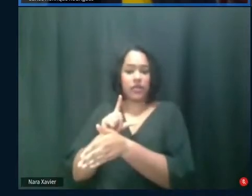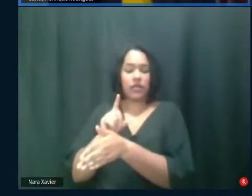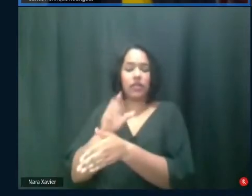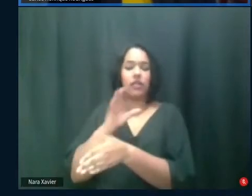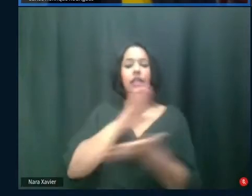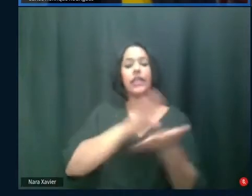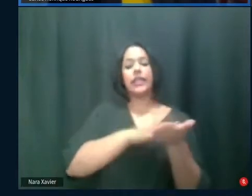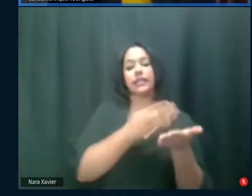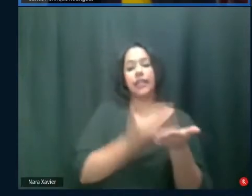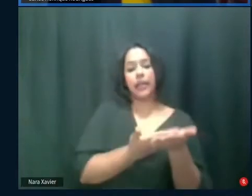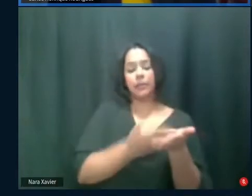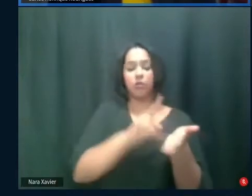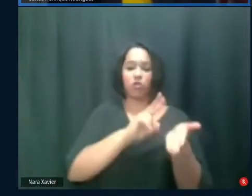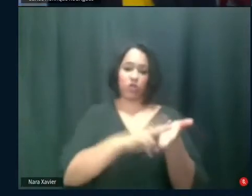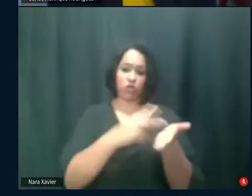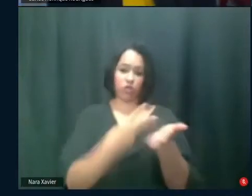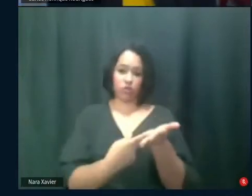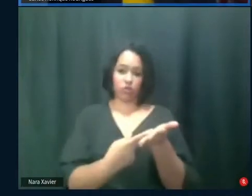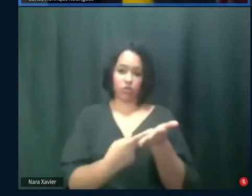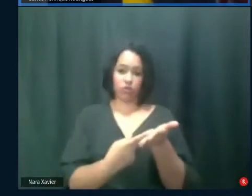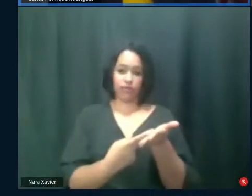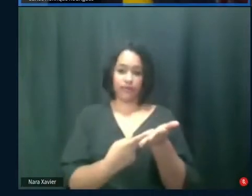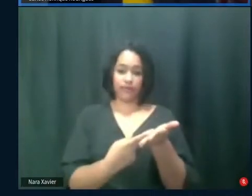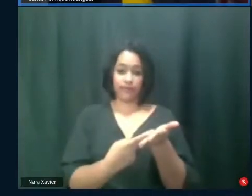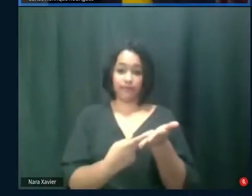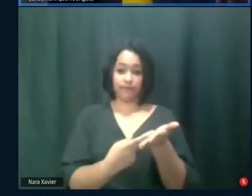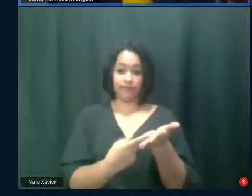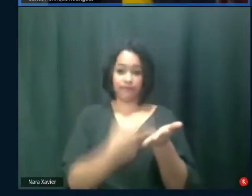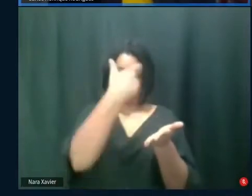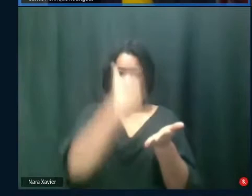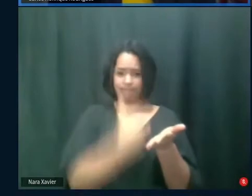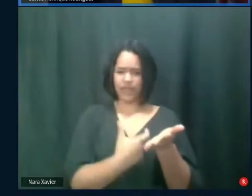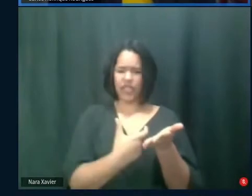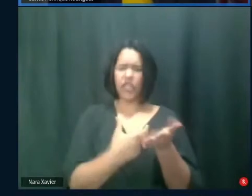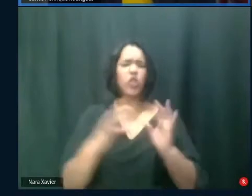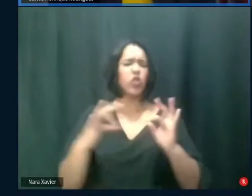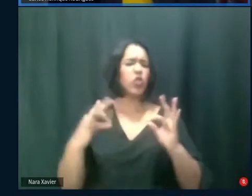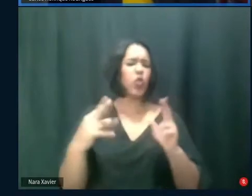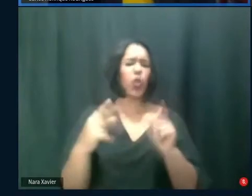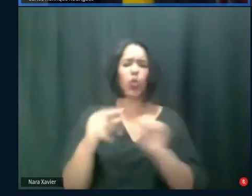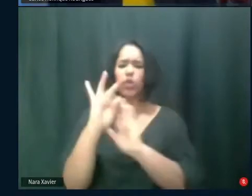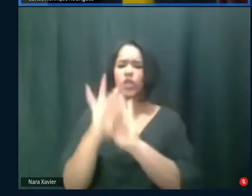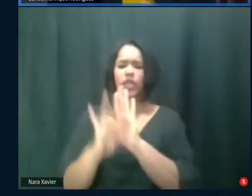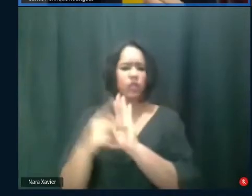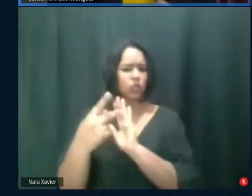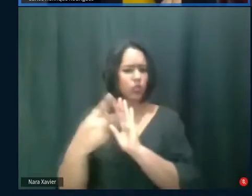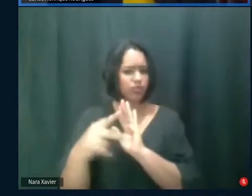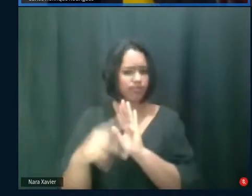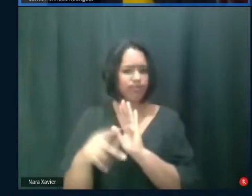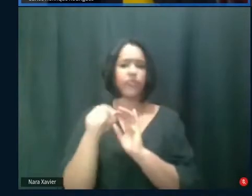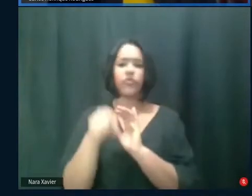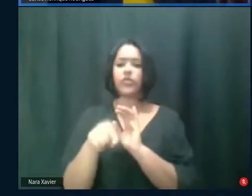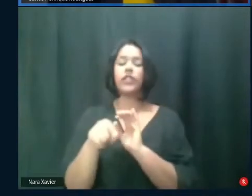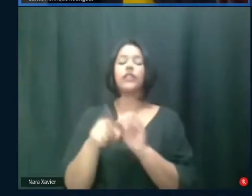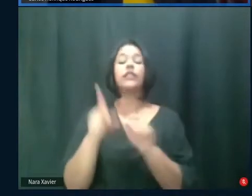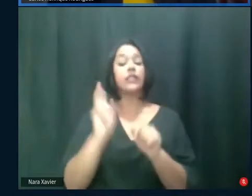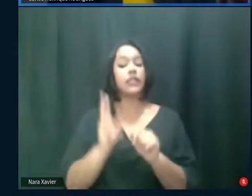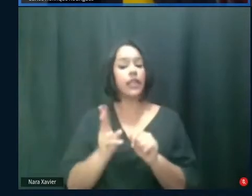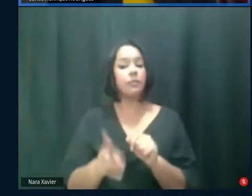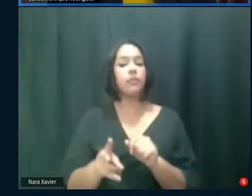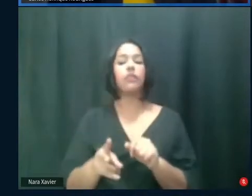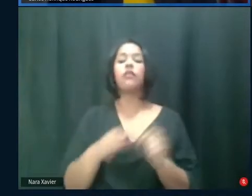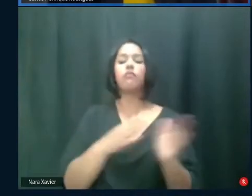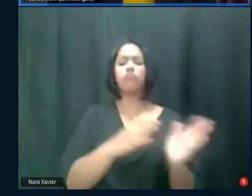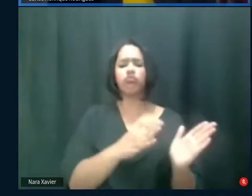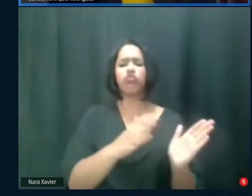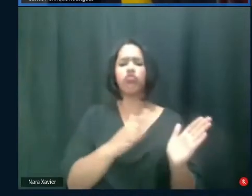intérprete e tradutor. Isso é recorrente em todo o seu texto, né? E o tempo inteiro